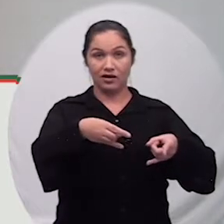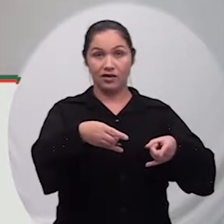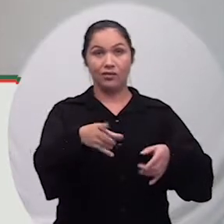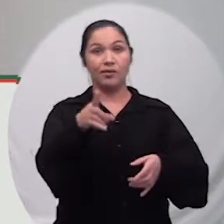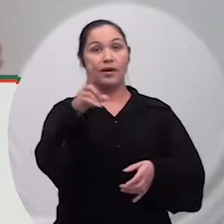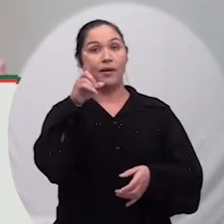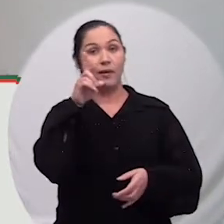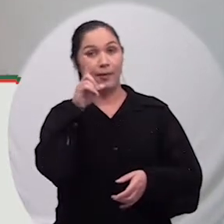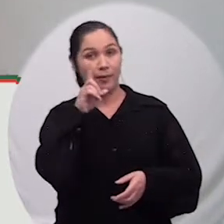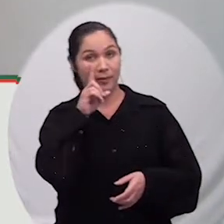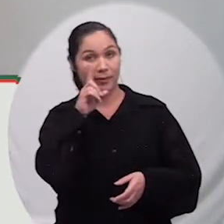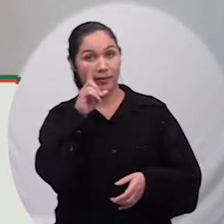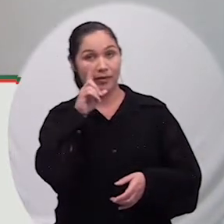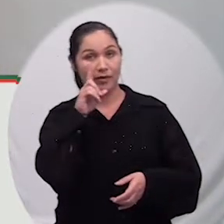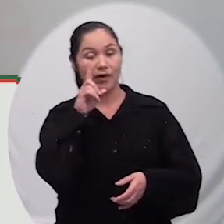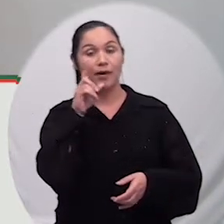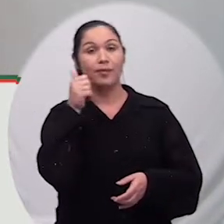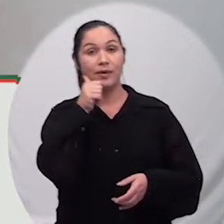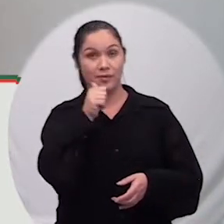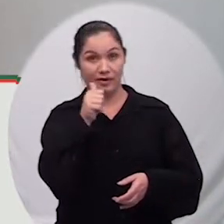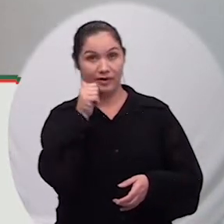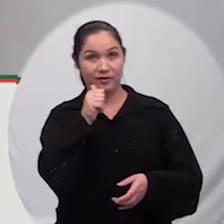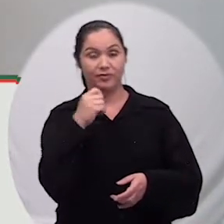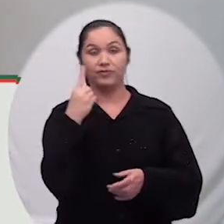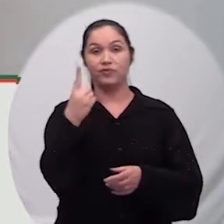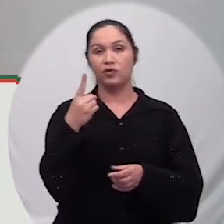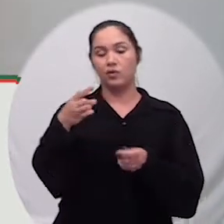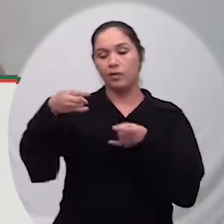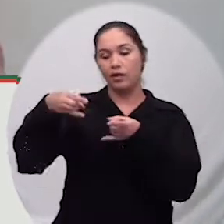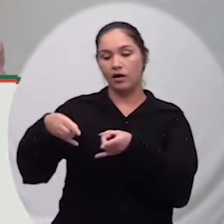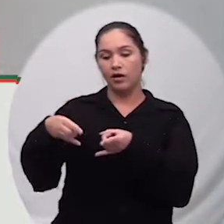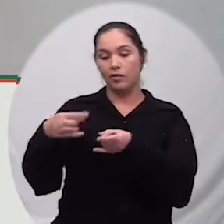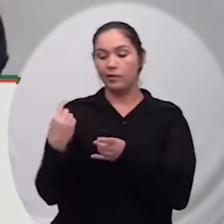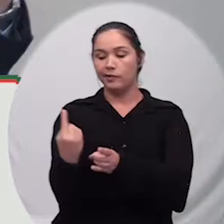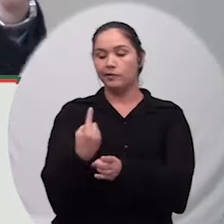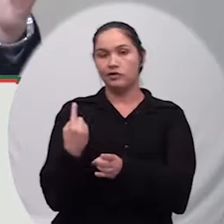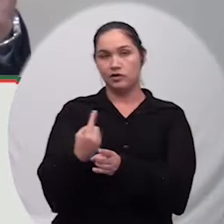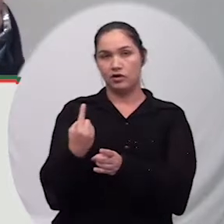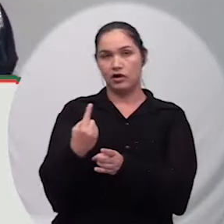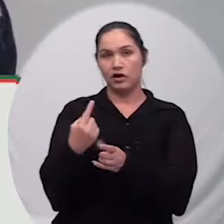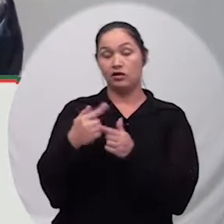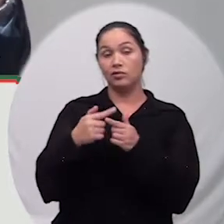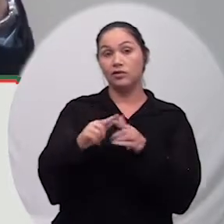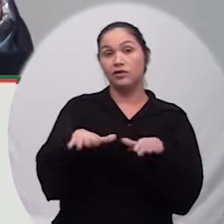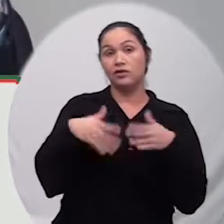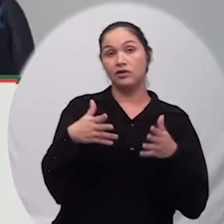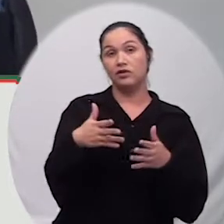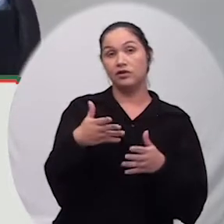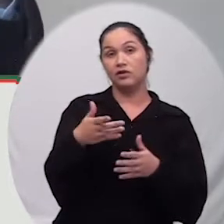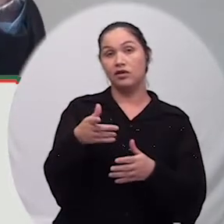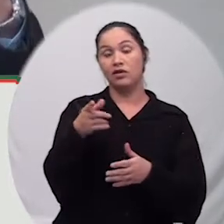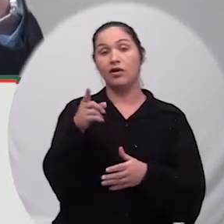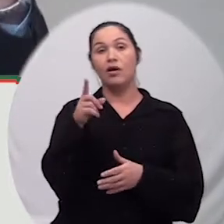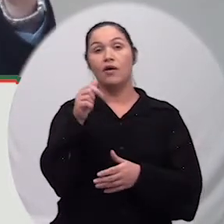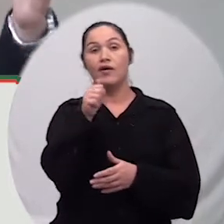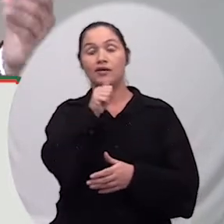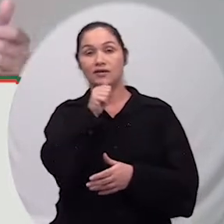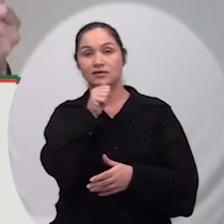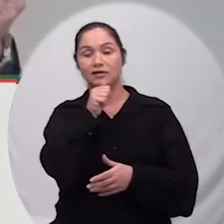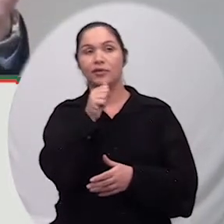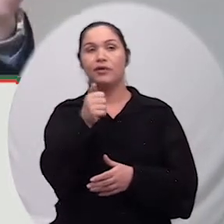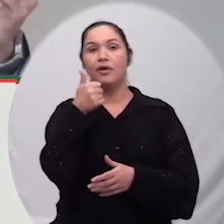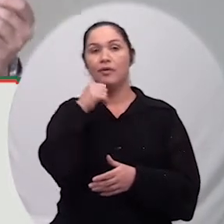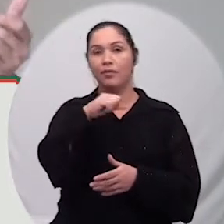leitos da própria Clínica da Mulher e um leito de isolamento, para que as mães que possam ter alguma doença